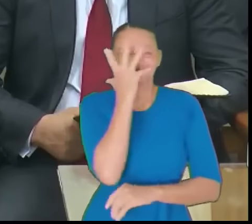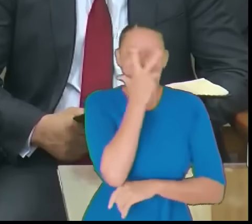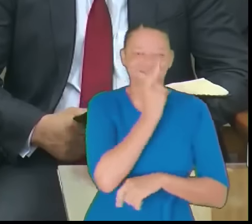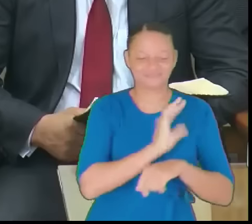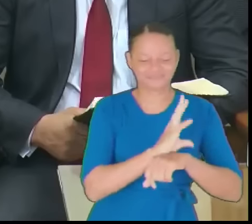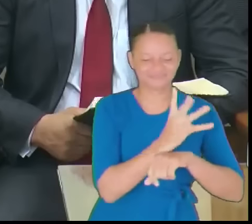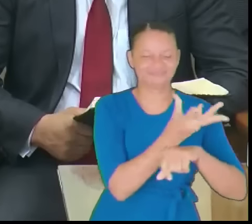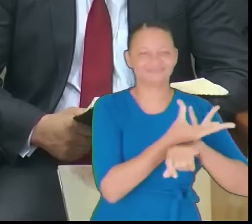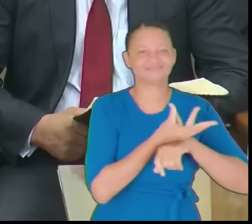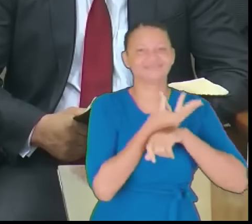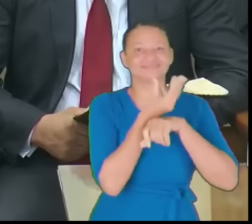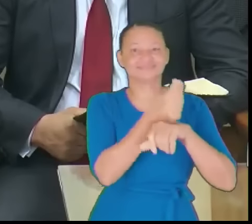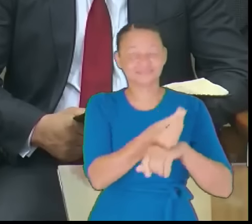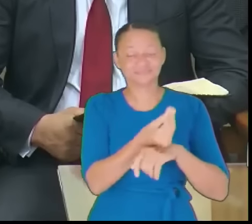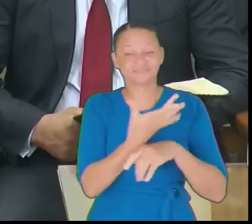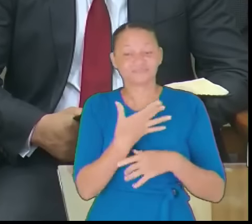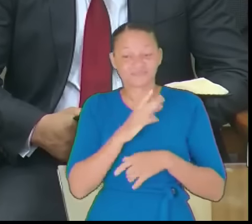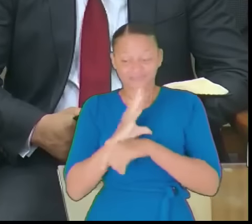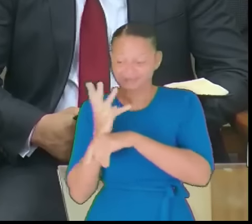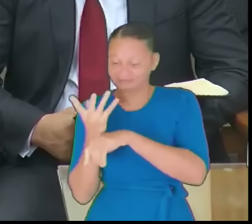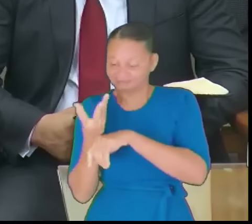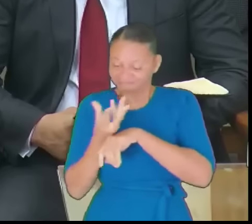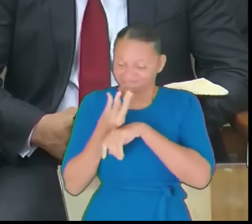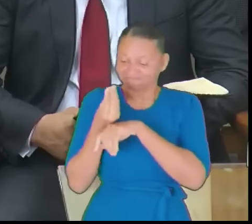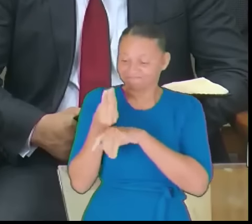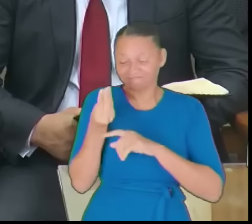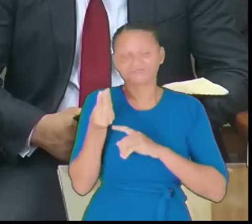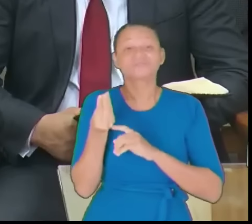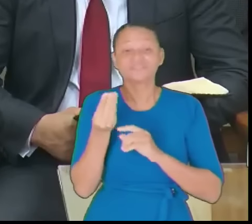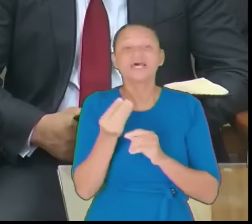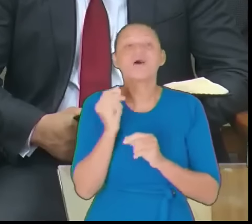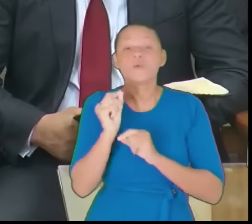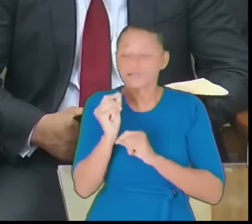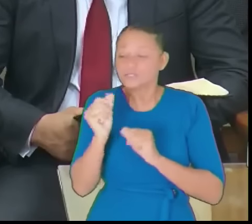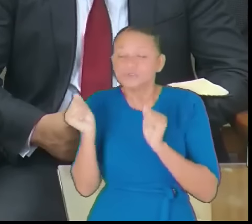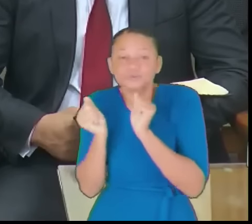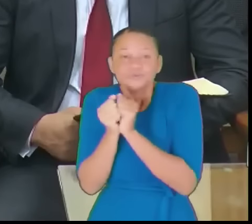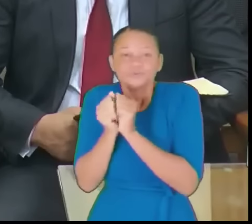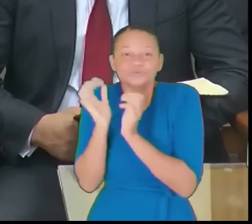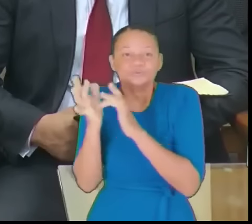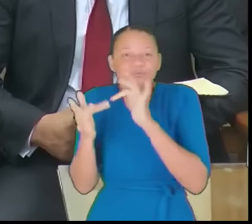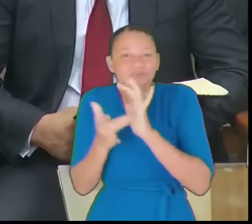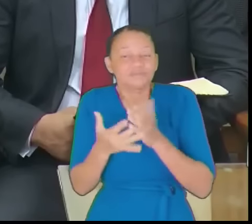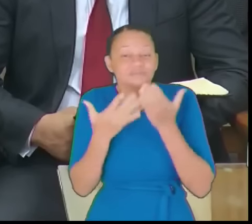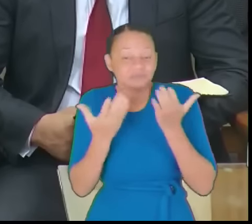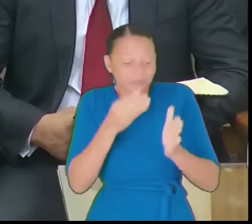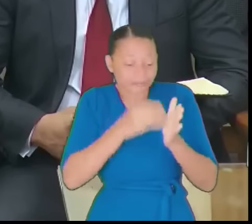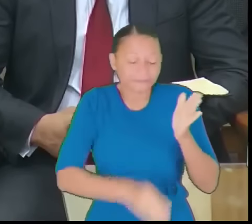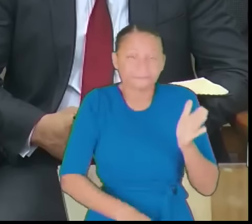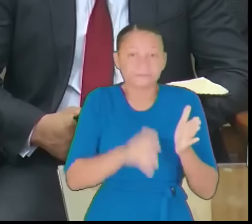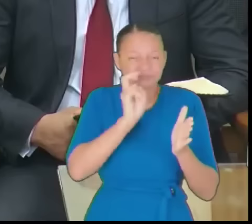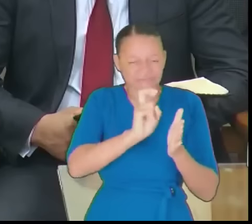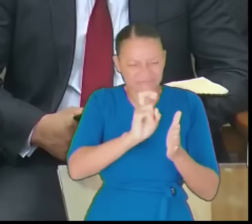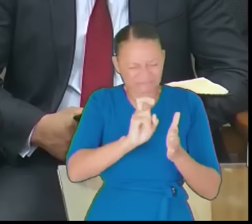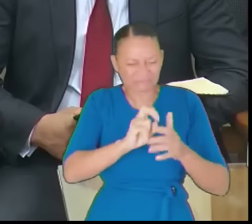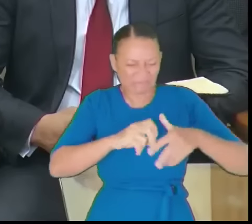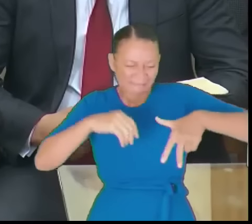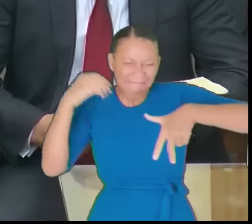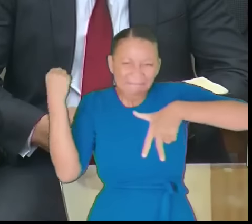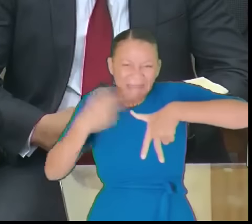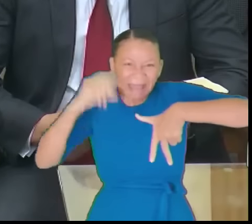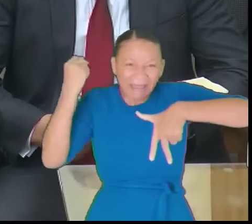igreja está perto de Jesus, quando foi que ela ficou bonita? Você vê que no capítulo 5 ela está espancada. Estão lembrados